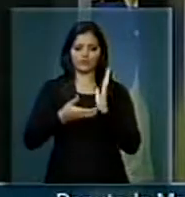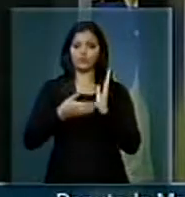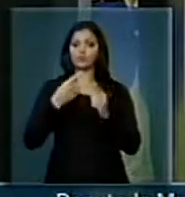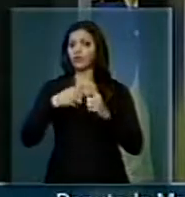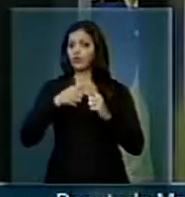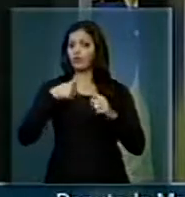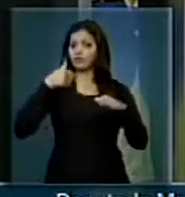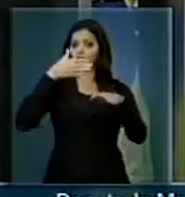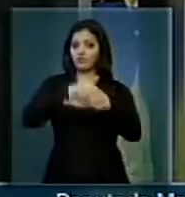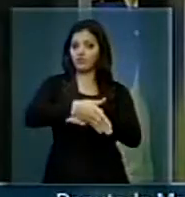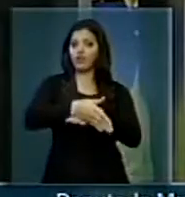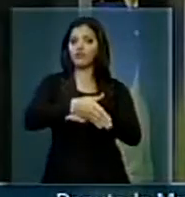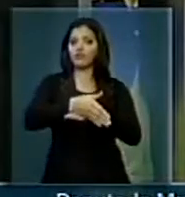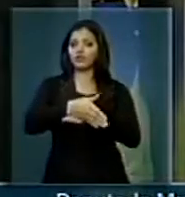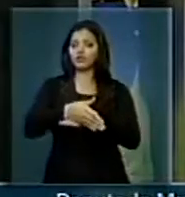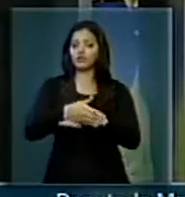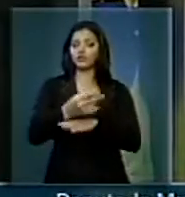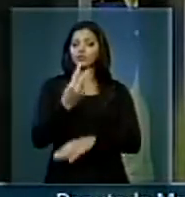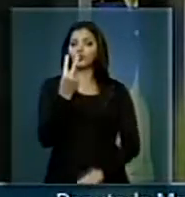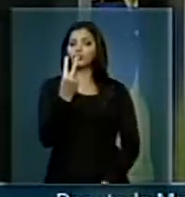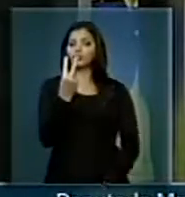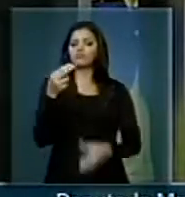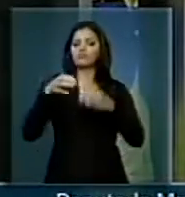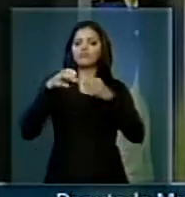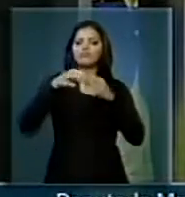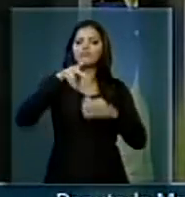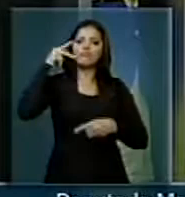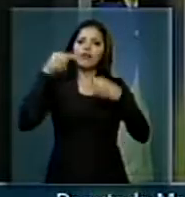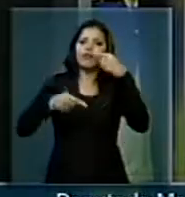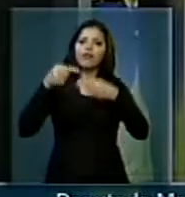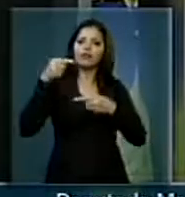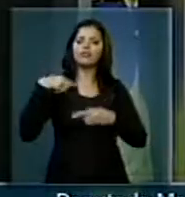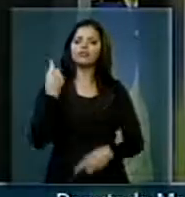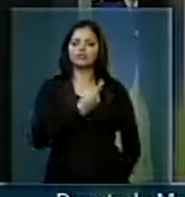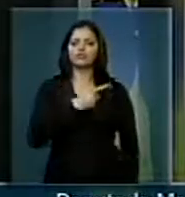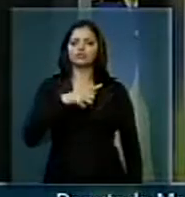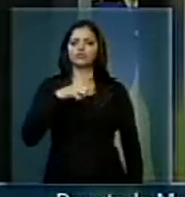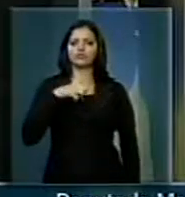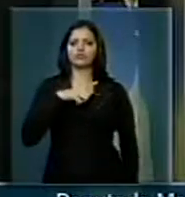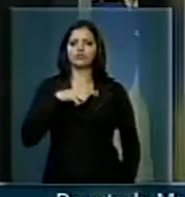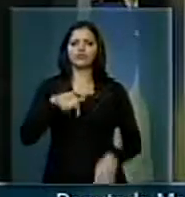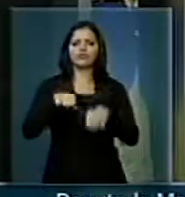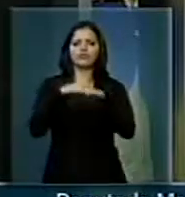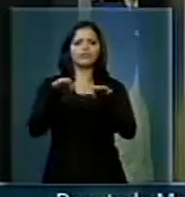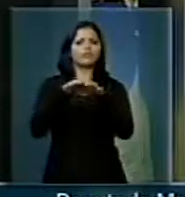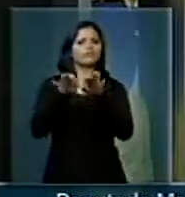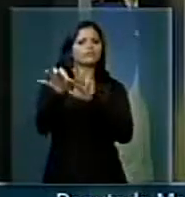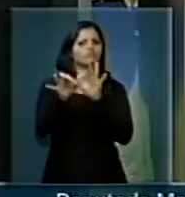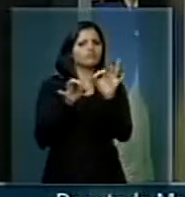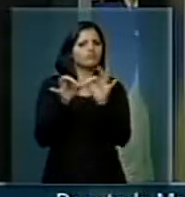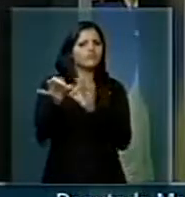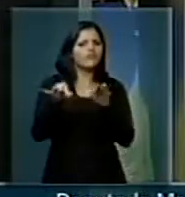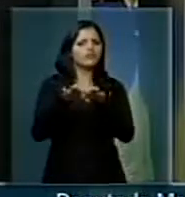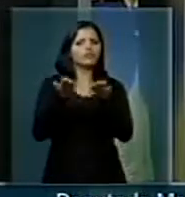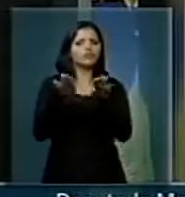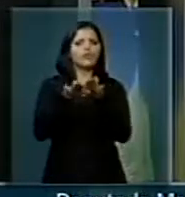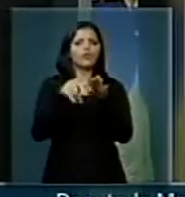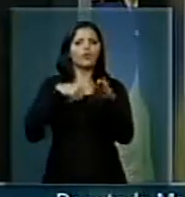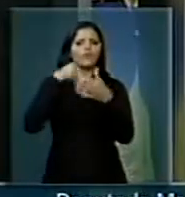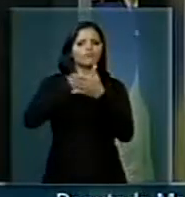pela atuação de duas frentes parlamentares que nós temos, igualmente organizadas e